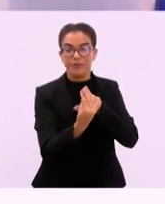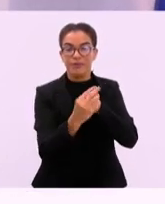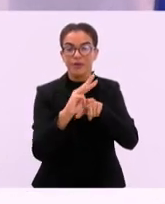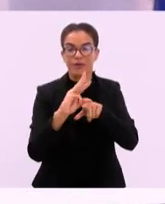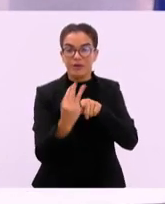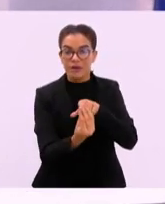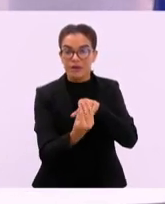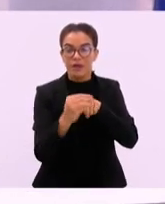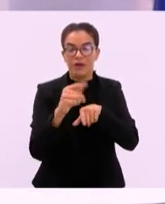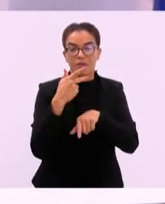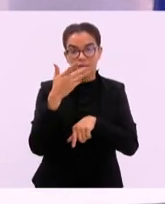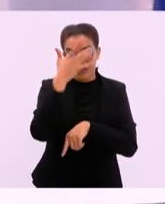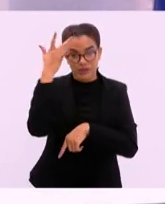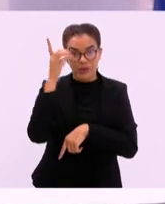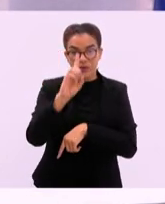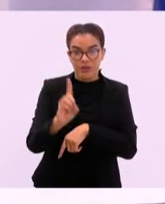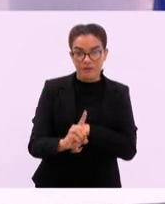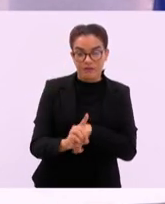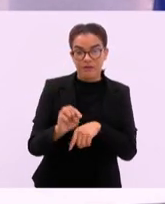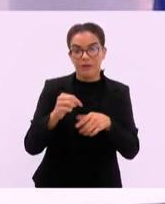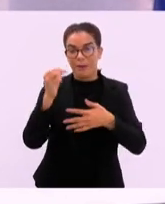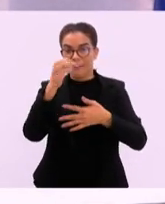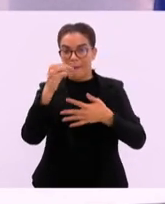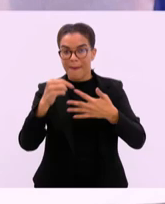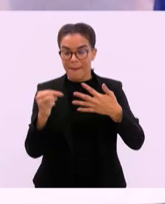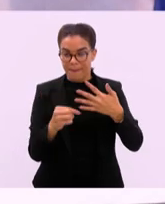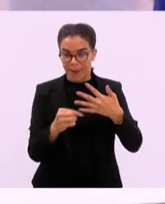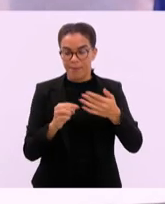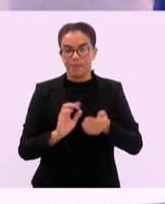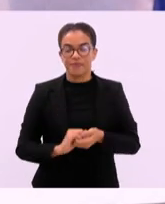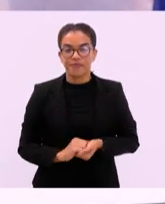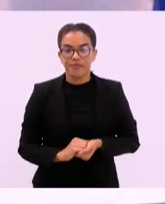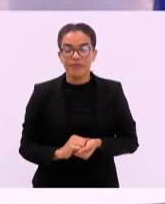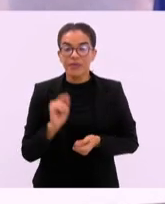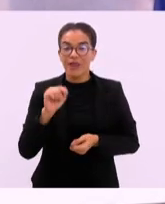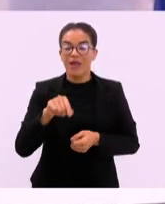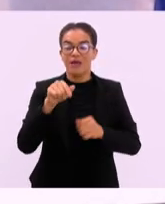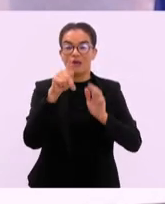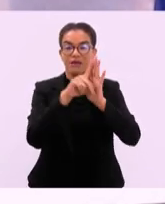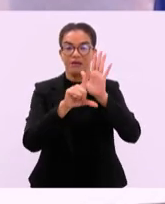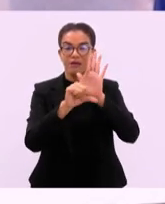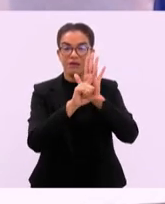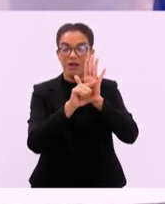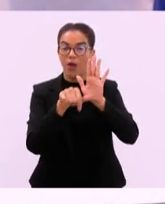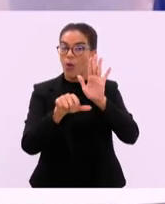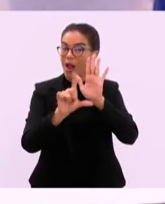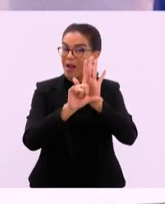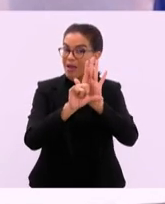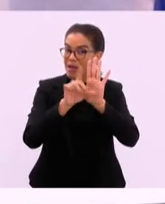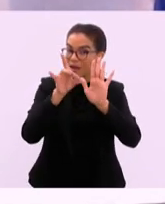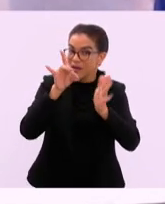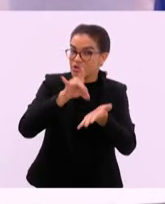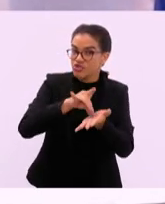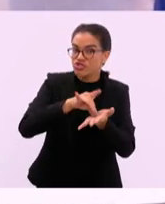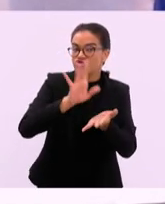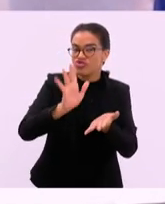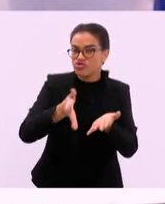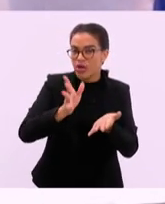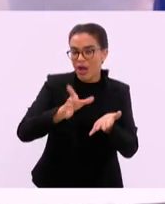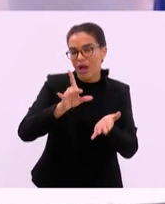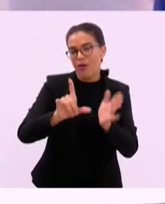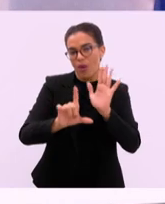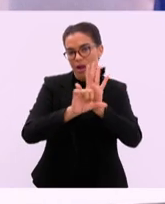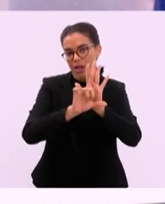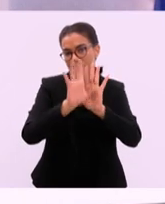complementa, dizendo para de pessoas com deficiência e da outras providências. É um projeto, é uma lei, na verdade, já está no